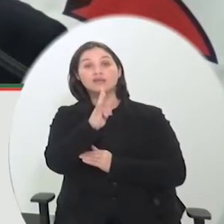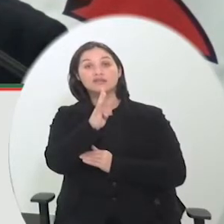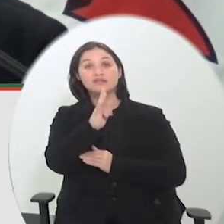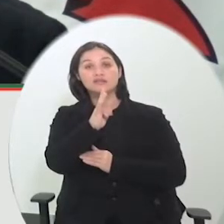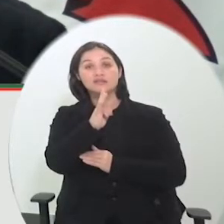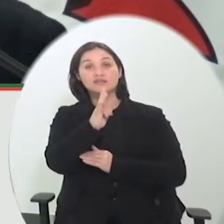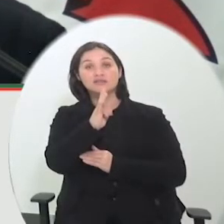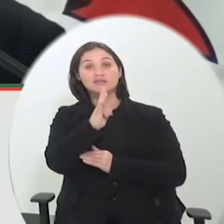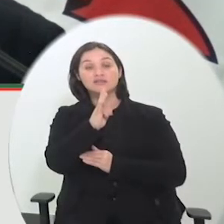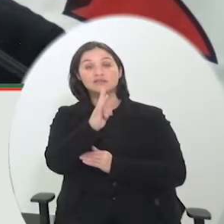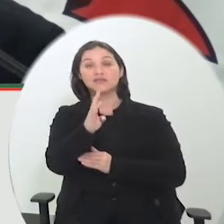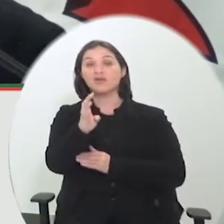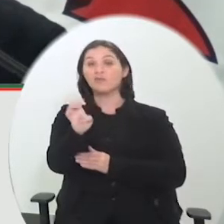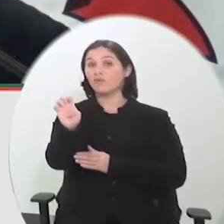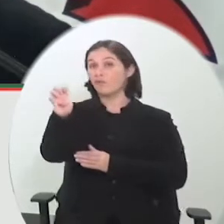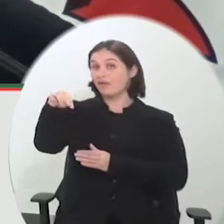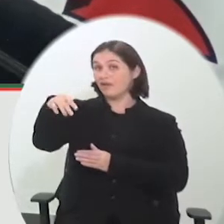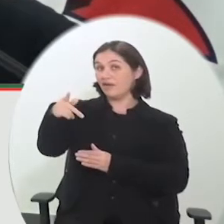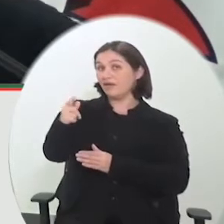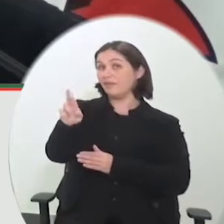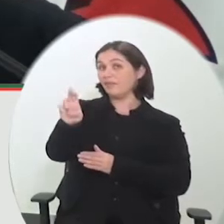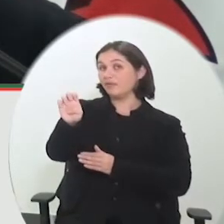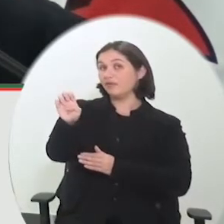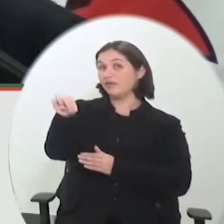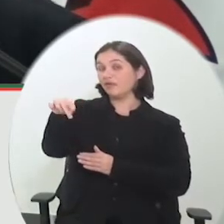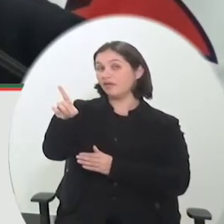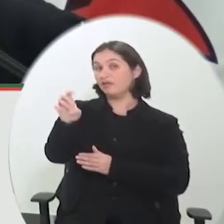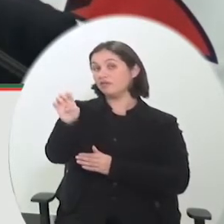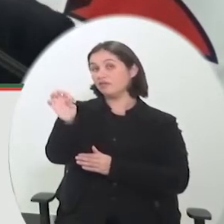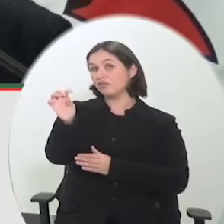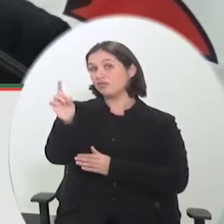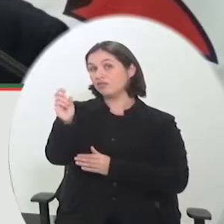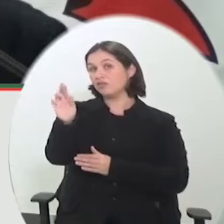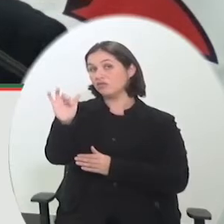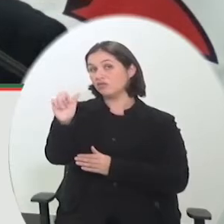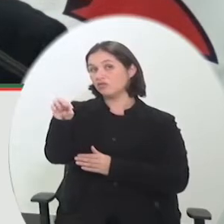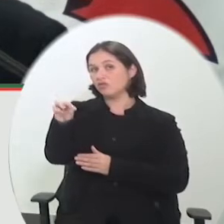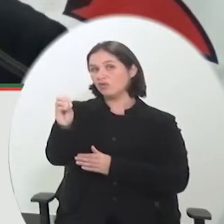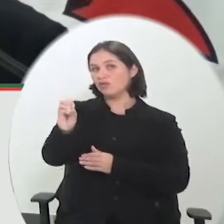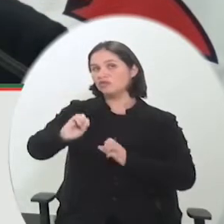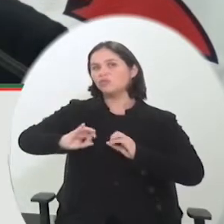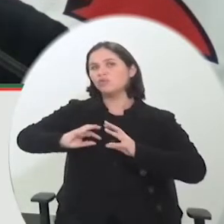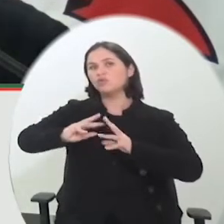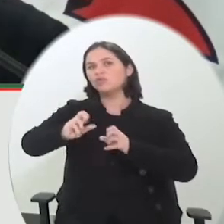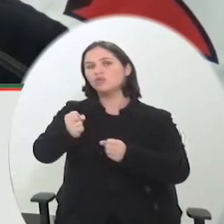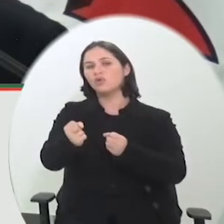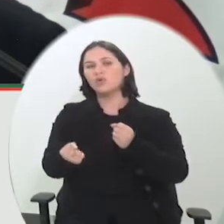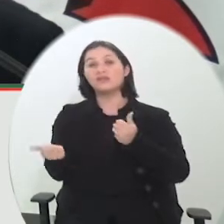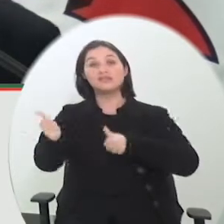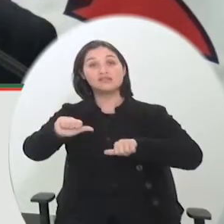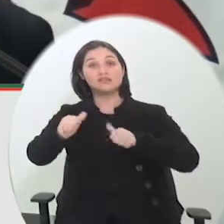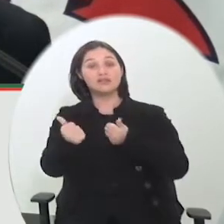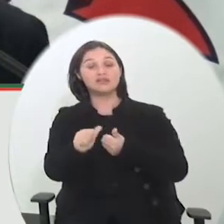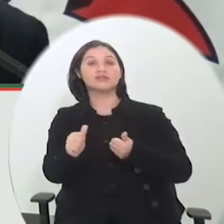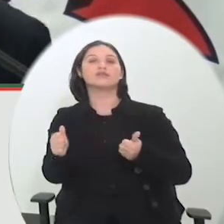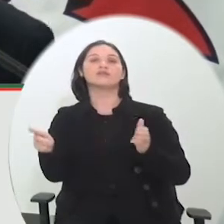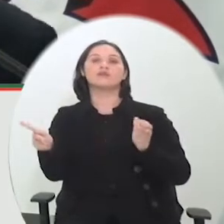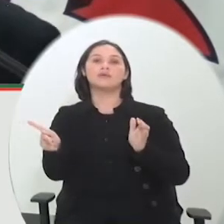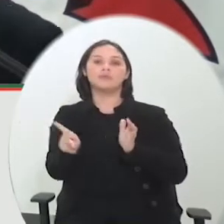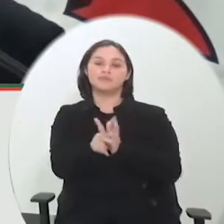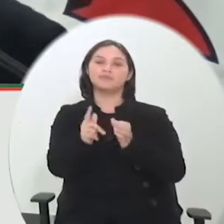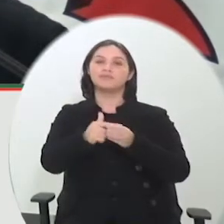de todas as etnias que compõem o substrato social catarinense, sendo não diferente de